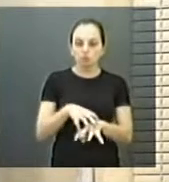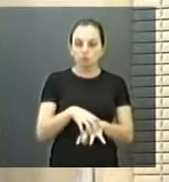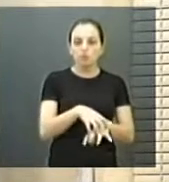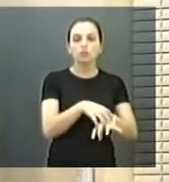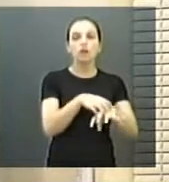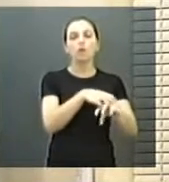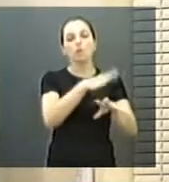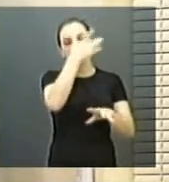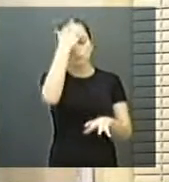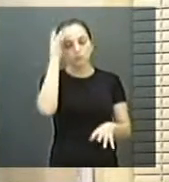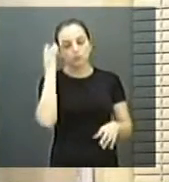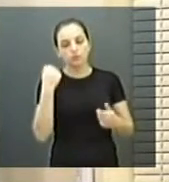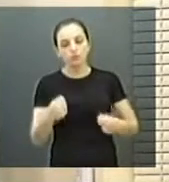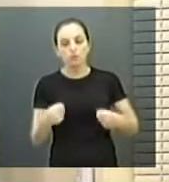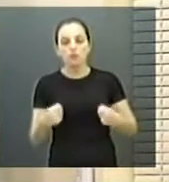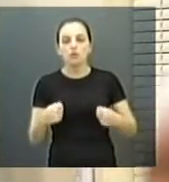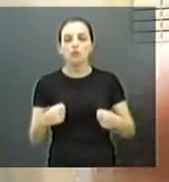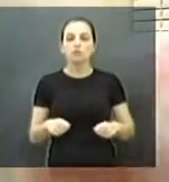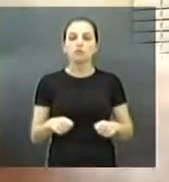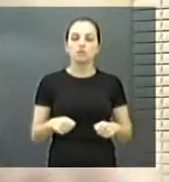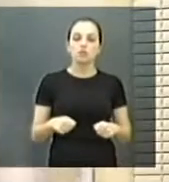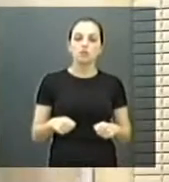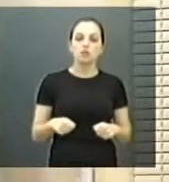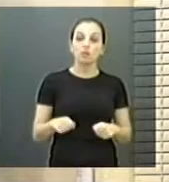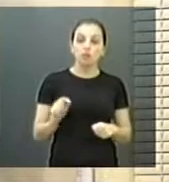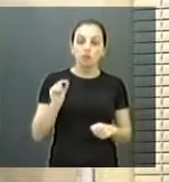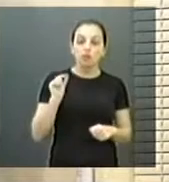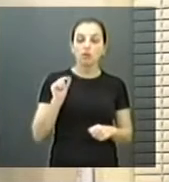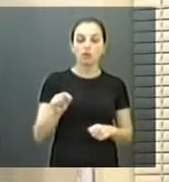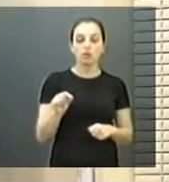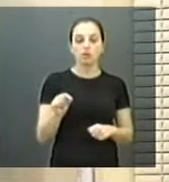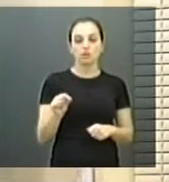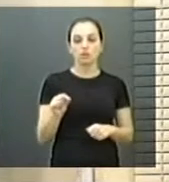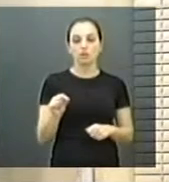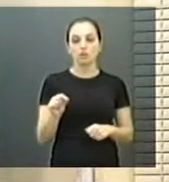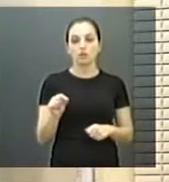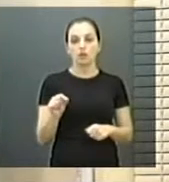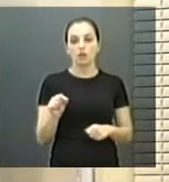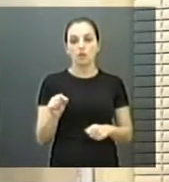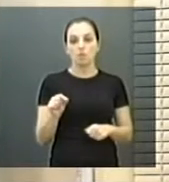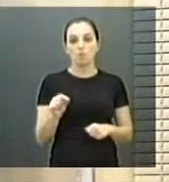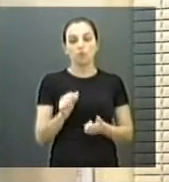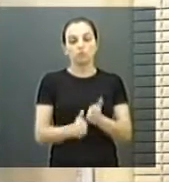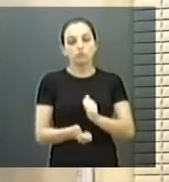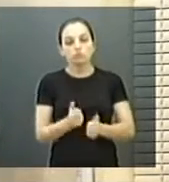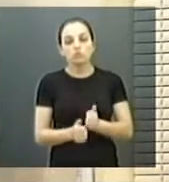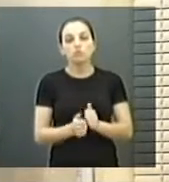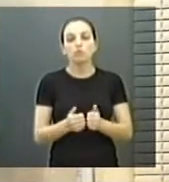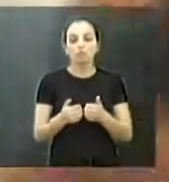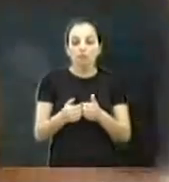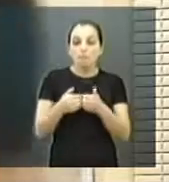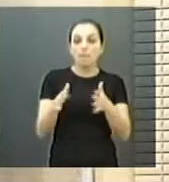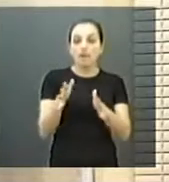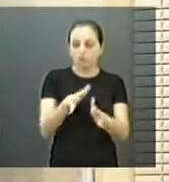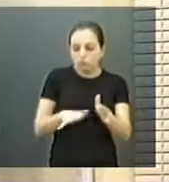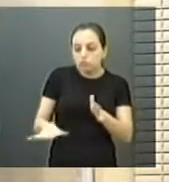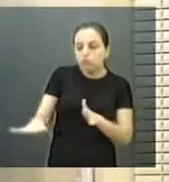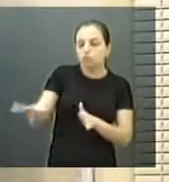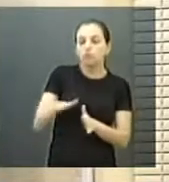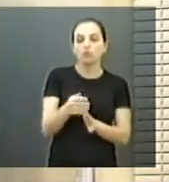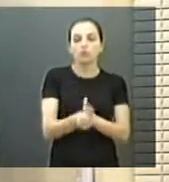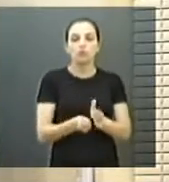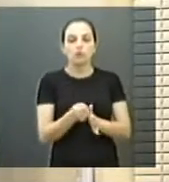realmente precisa e para quem realmente necessita, até para aquilo nos jogos abertos, jogos regionais,